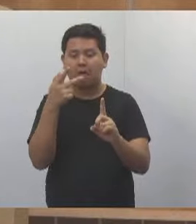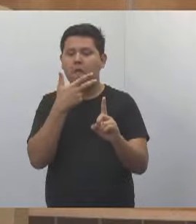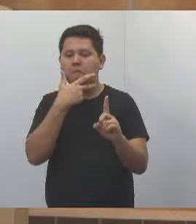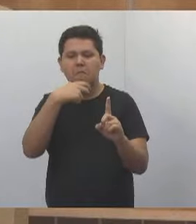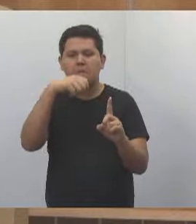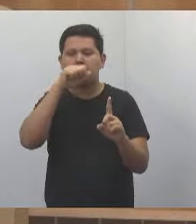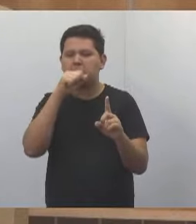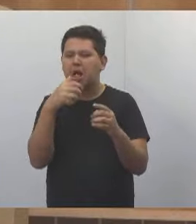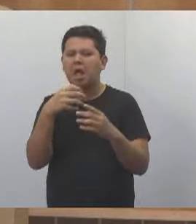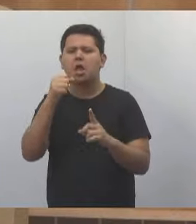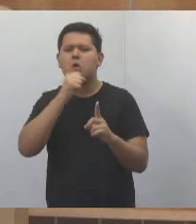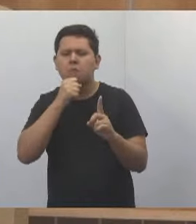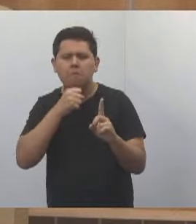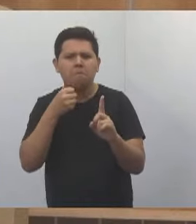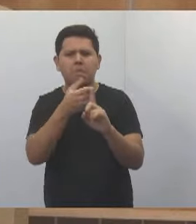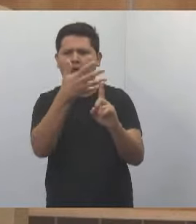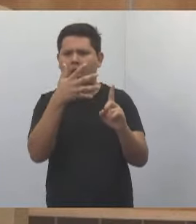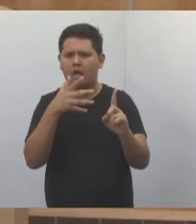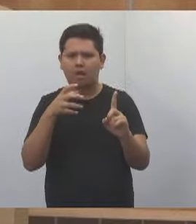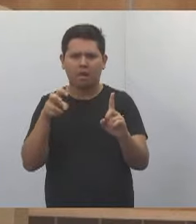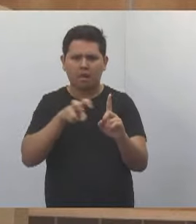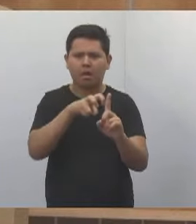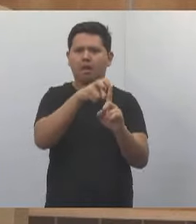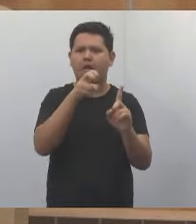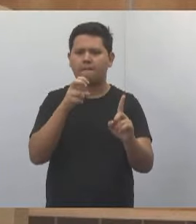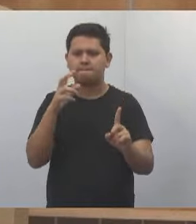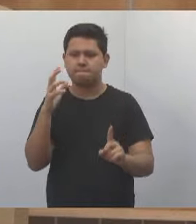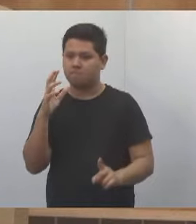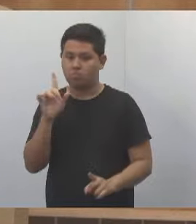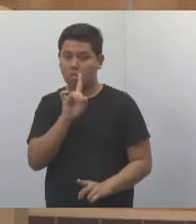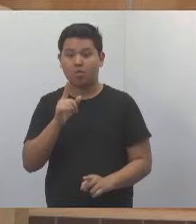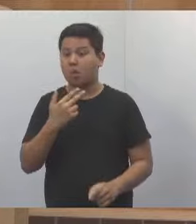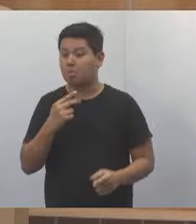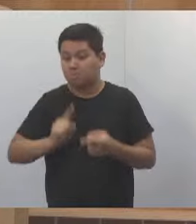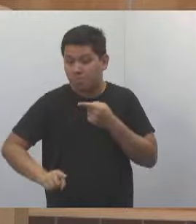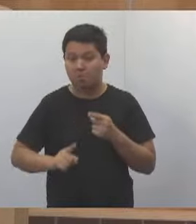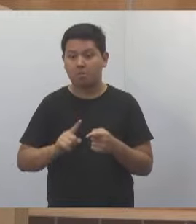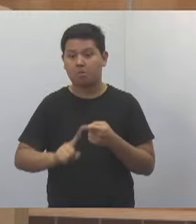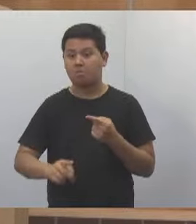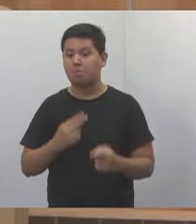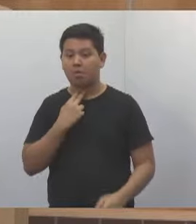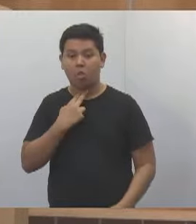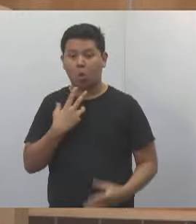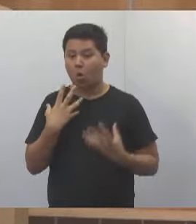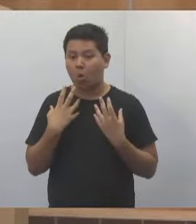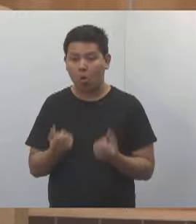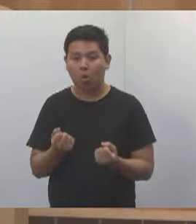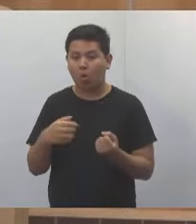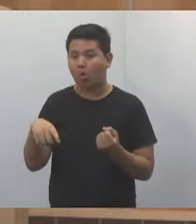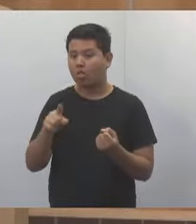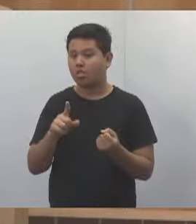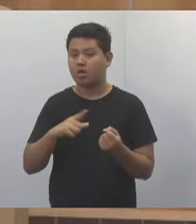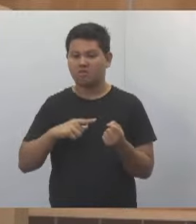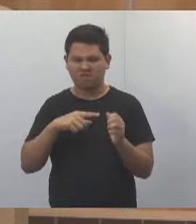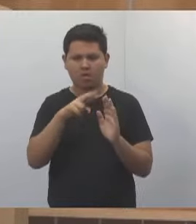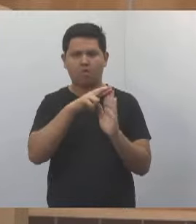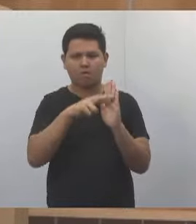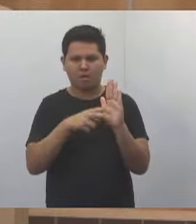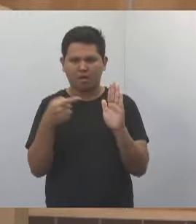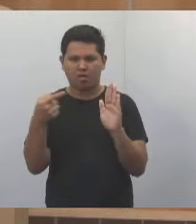família? Olha o prejuízo que é. Então, não dá para aceitar esse tipo de coisa. Não dá. Se tiver uma